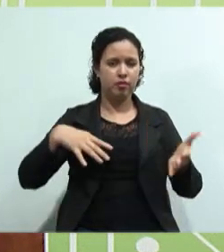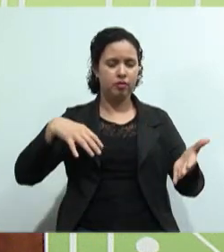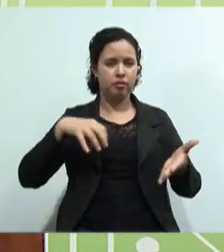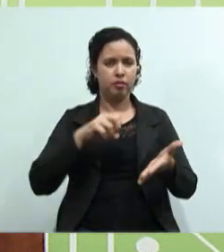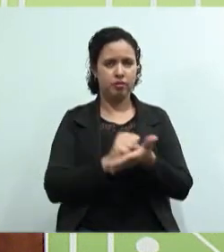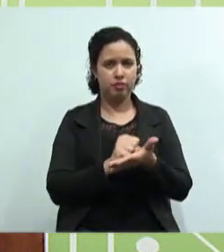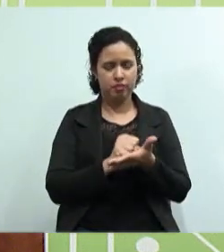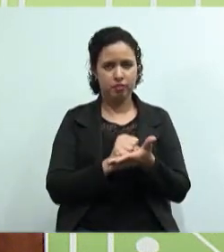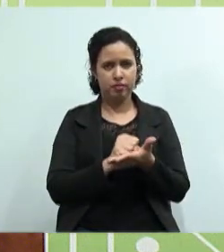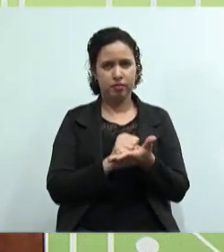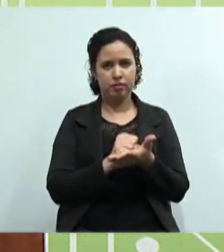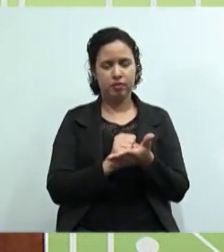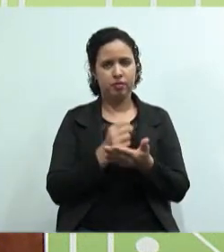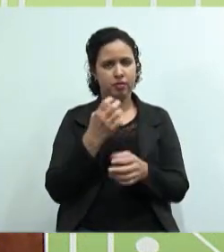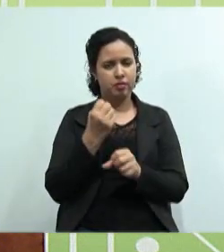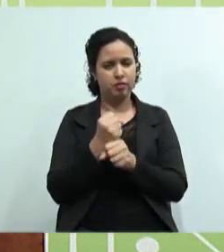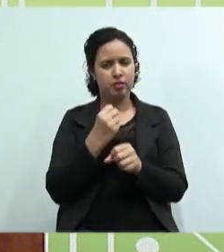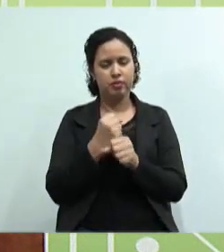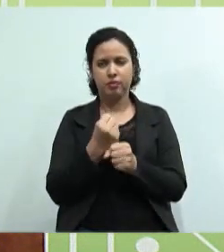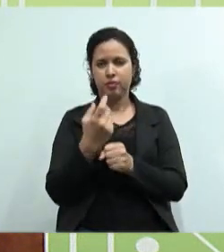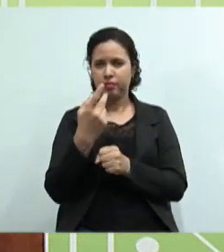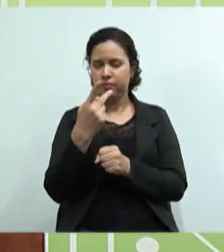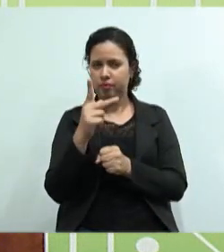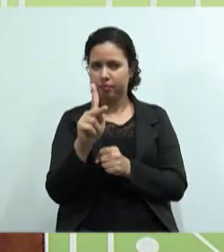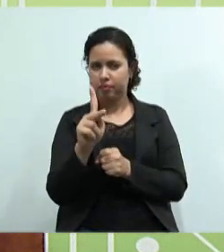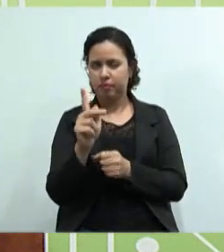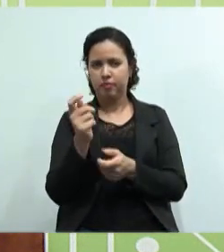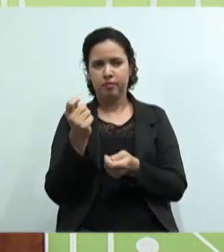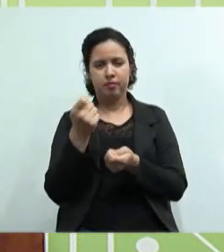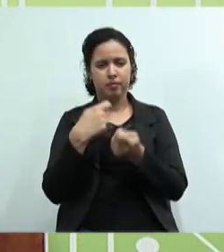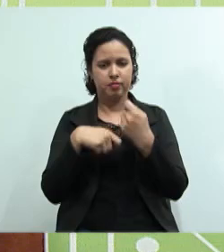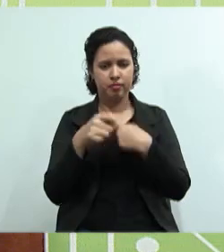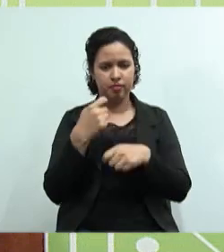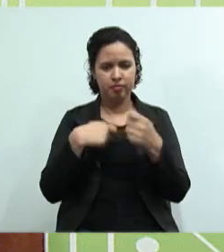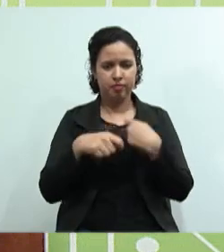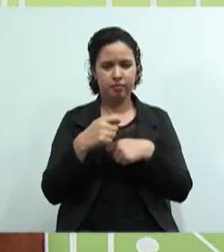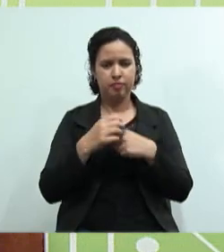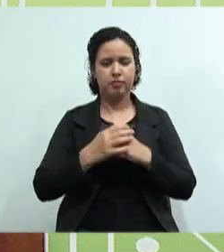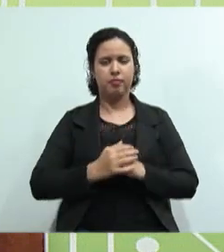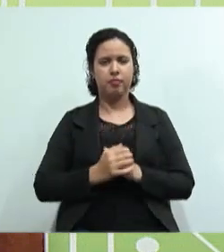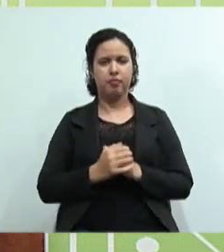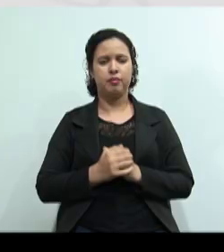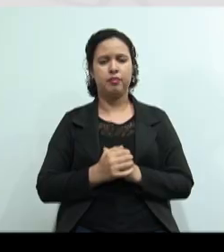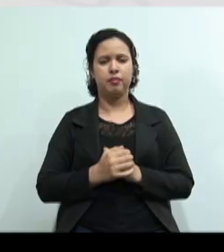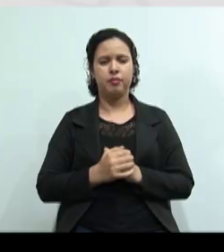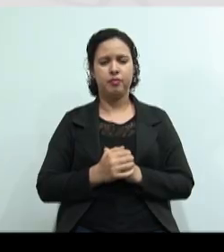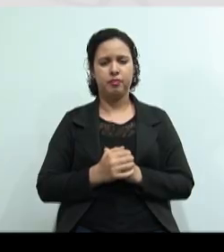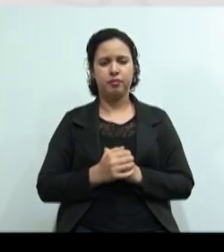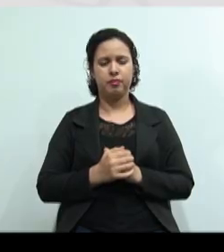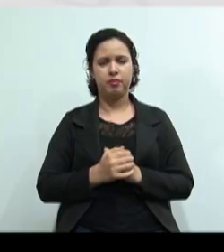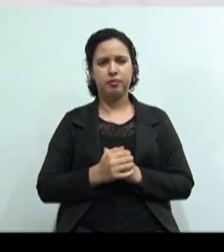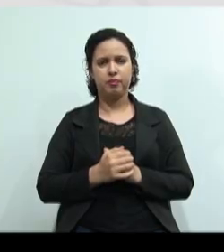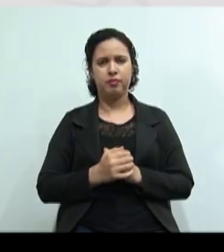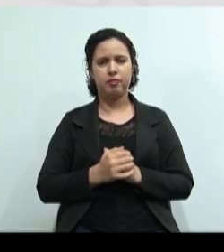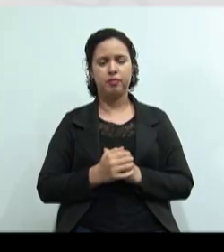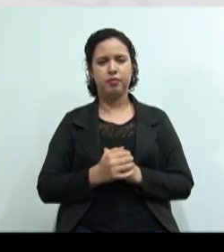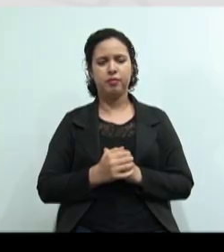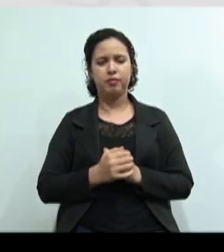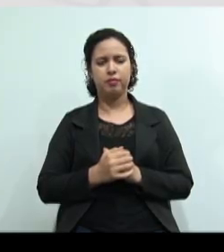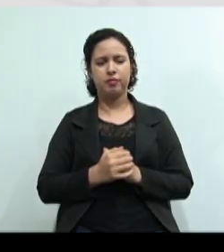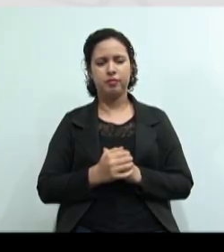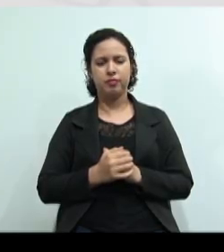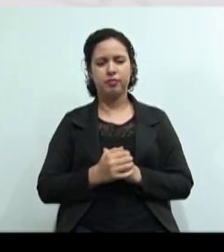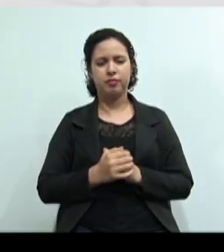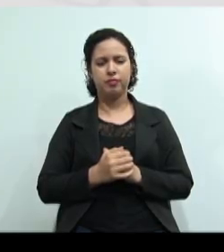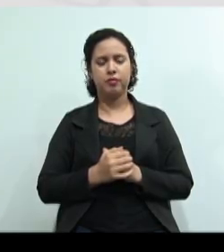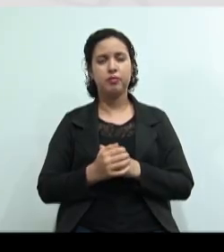da contabilidade da cooperativa de vocês, para avaliar os estoques. Agora, o método EPS, lá nos slides. De acordo